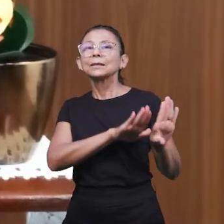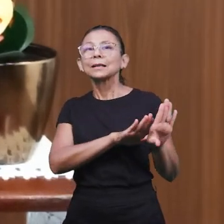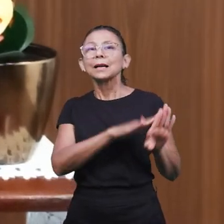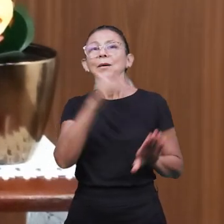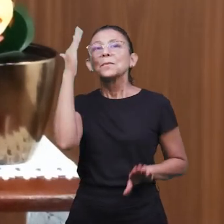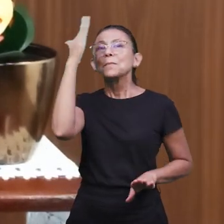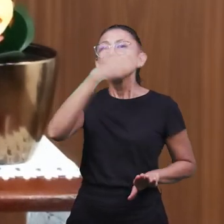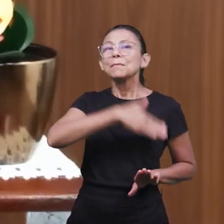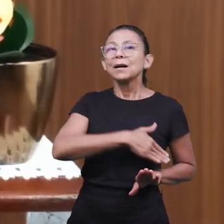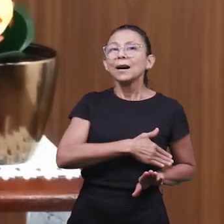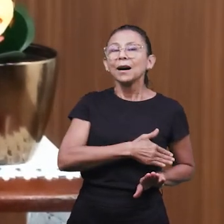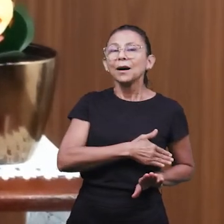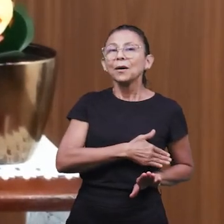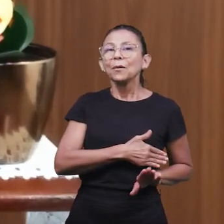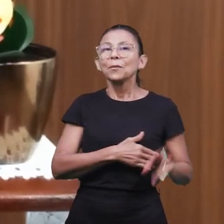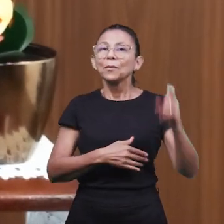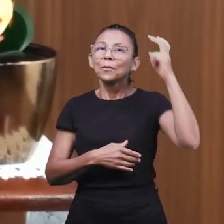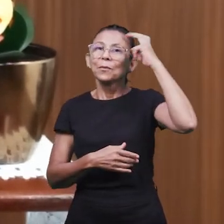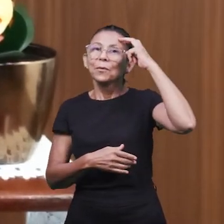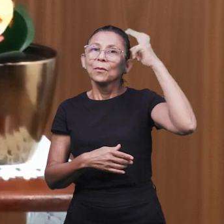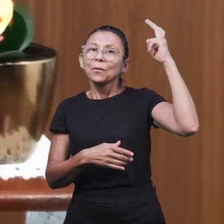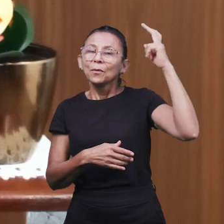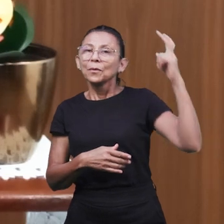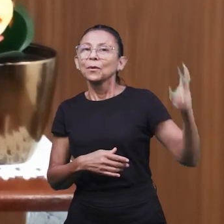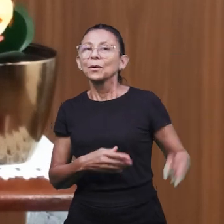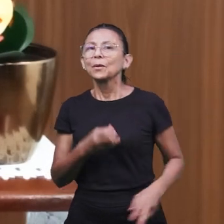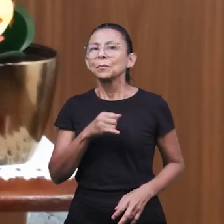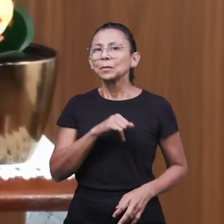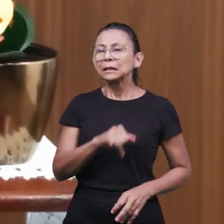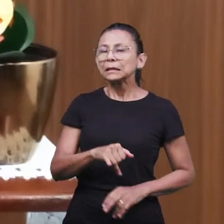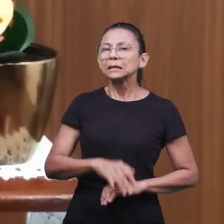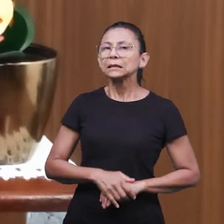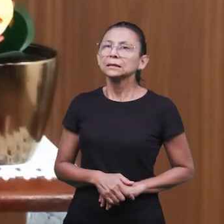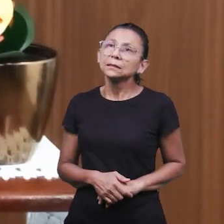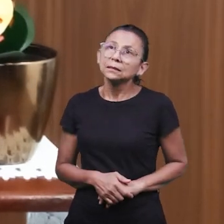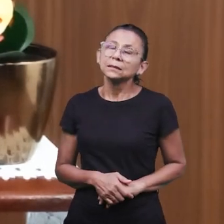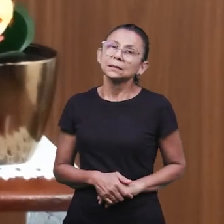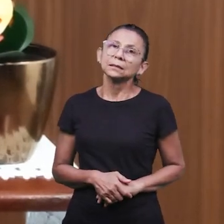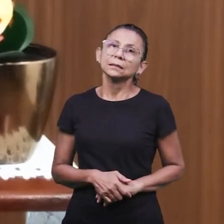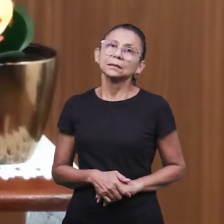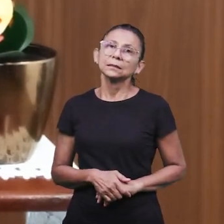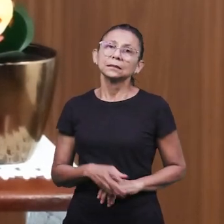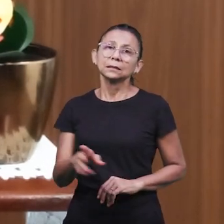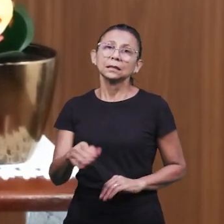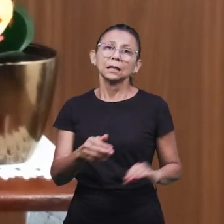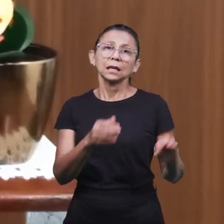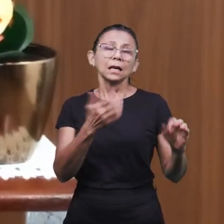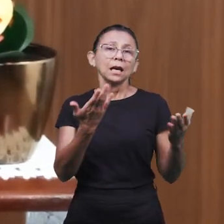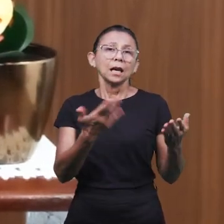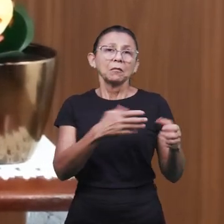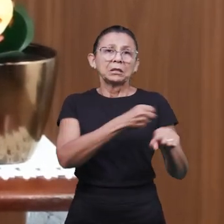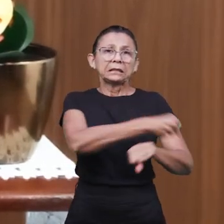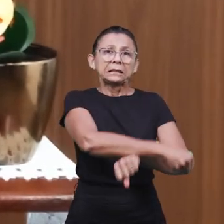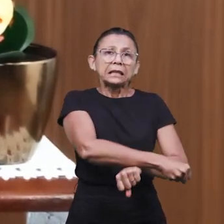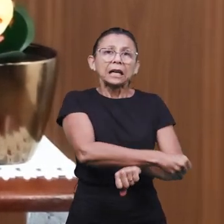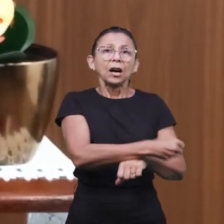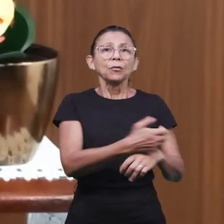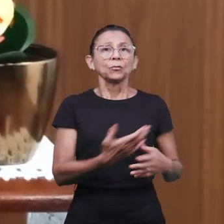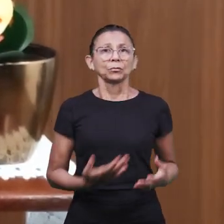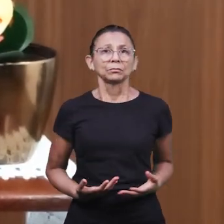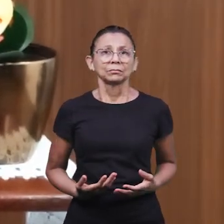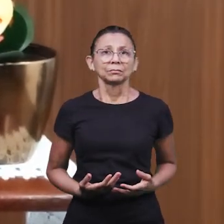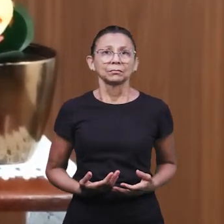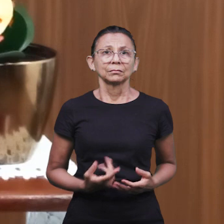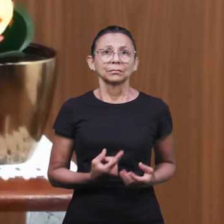quê? Porque se o projeto econômico é tornar o homem dependente, escravizado economicamente, porque não tem valores para